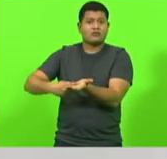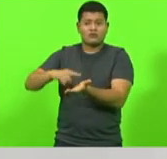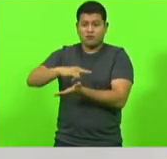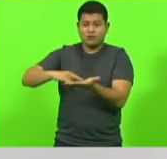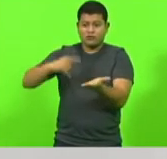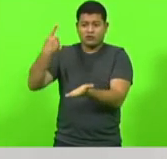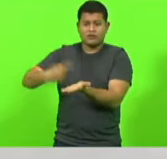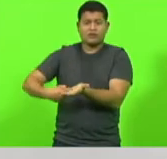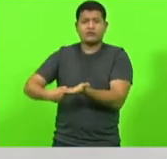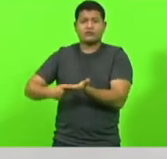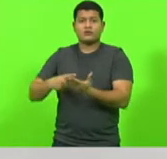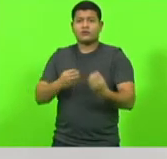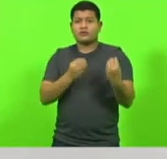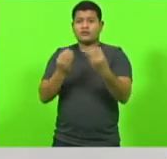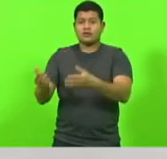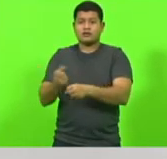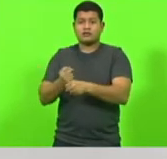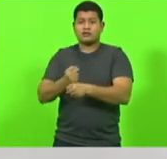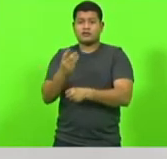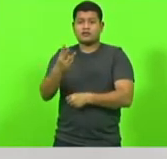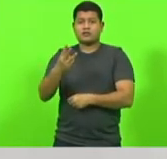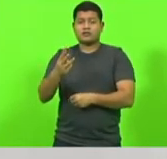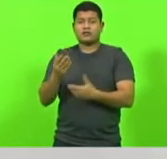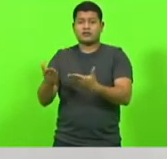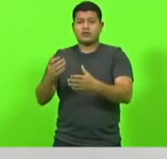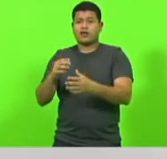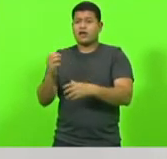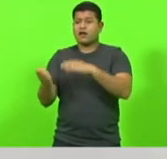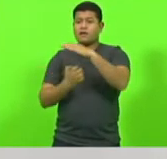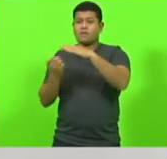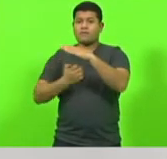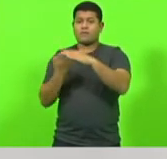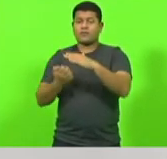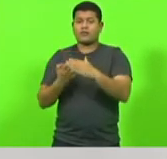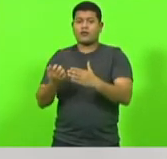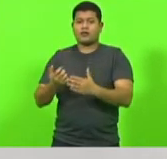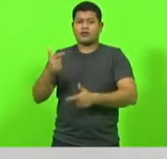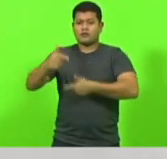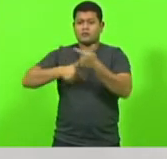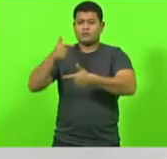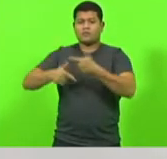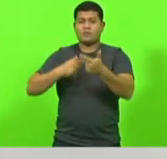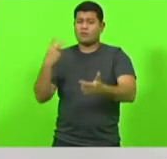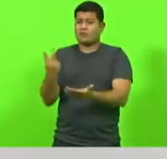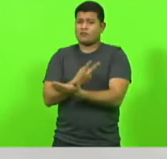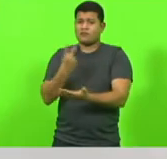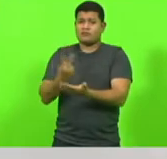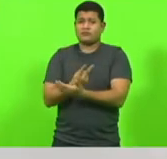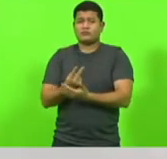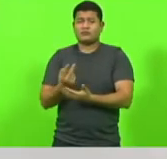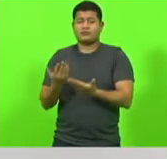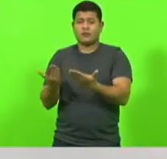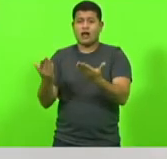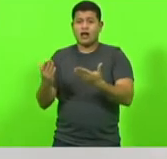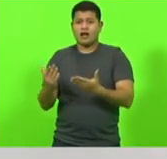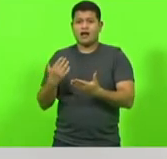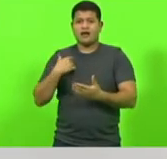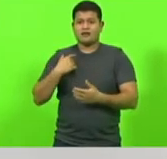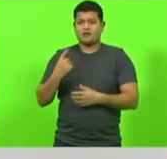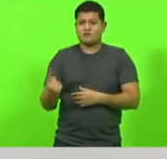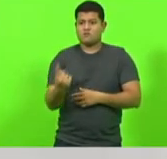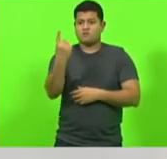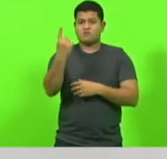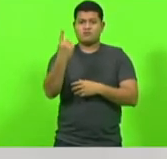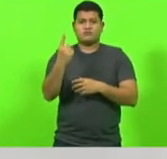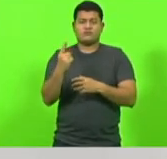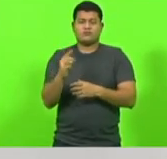mais 3 anos para essas empresas que operam irregularmente, que oligopolizam o mercado de transporte